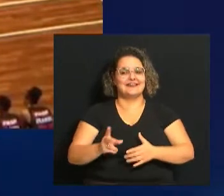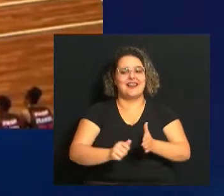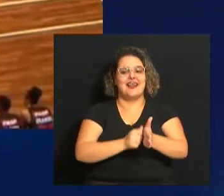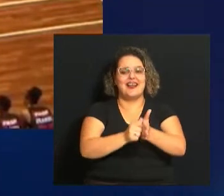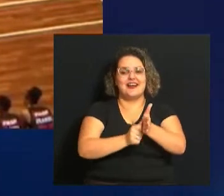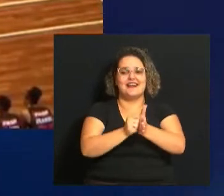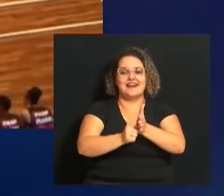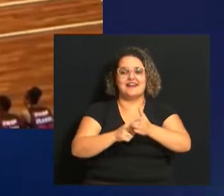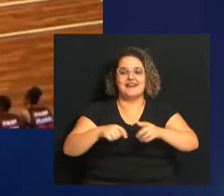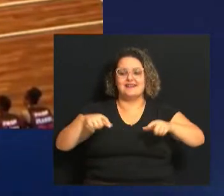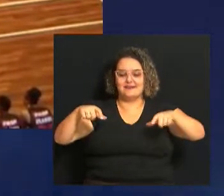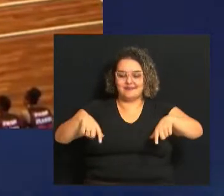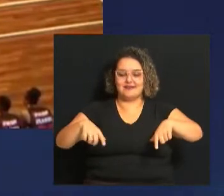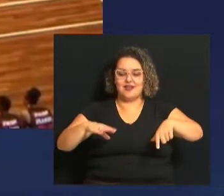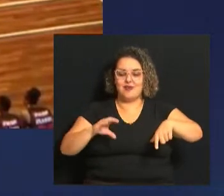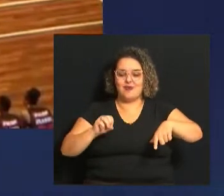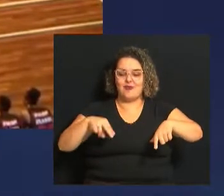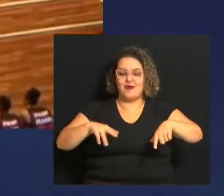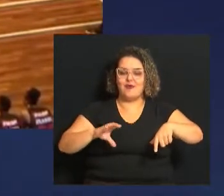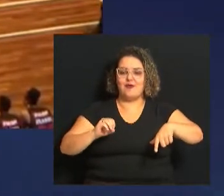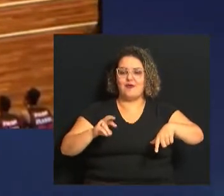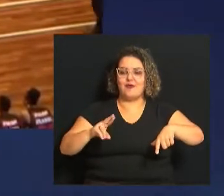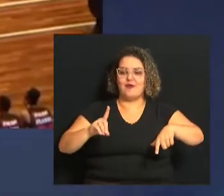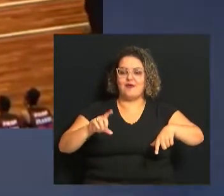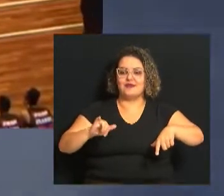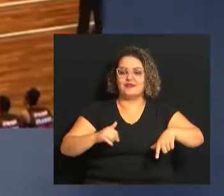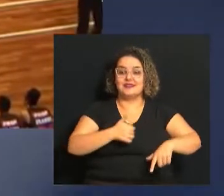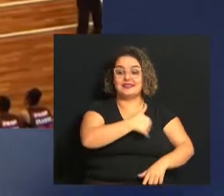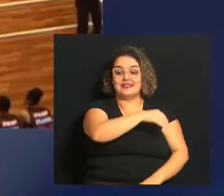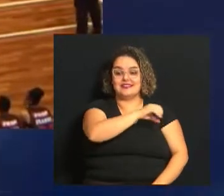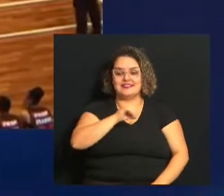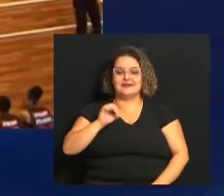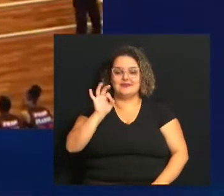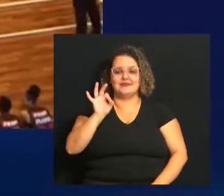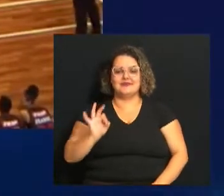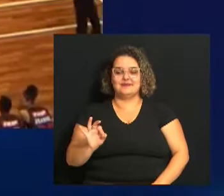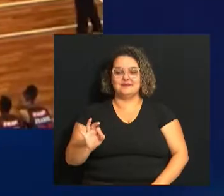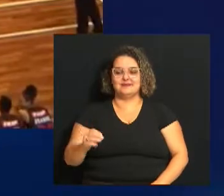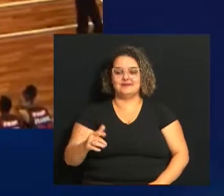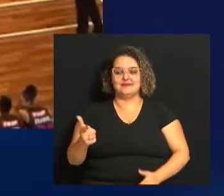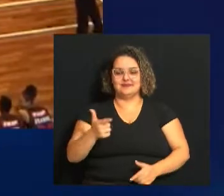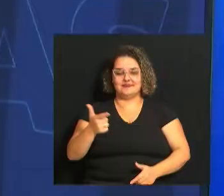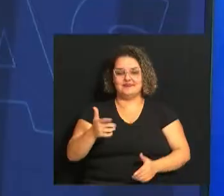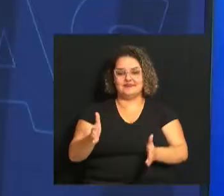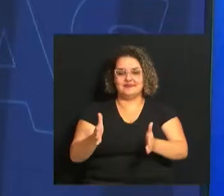Arena Concórdia e segue 100% no segundo turno.